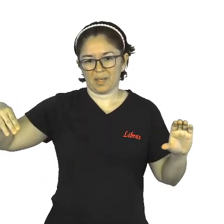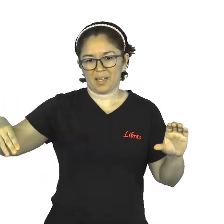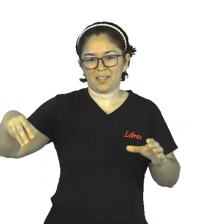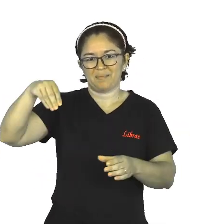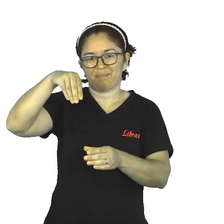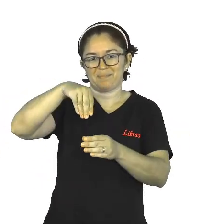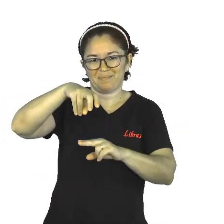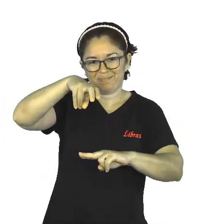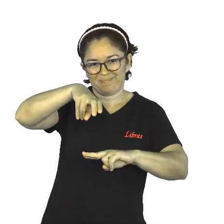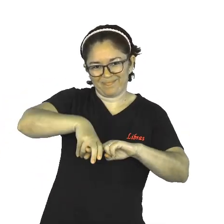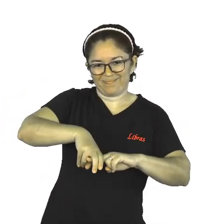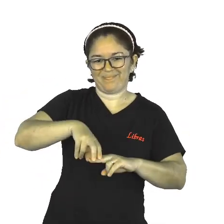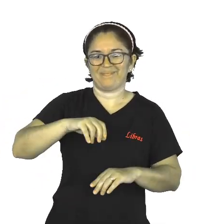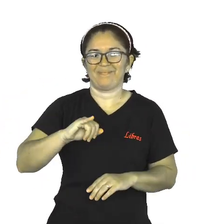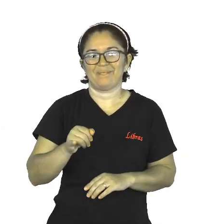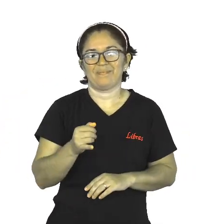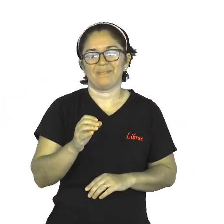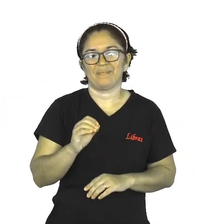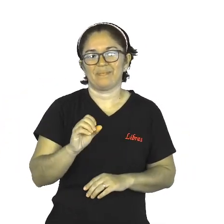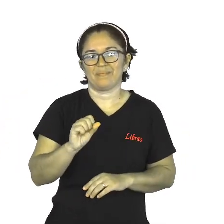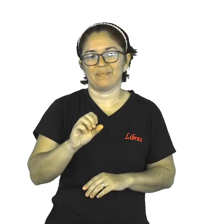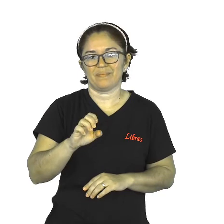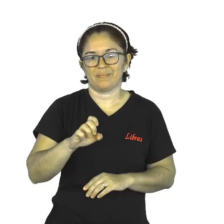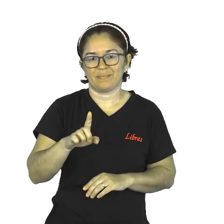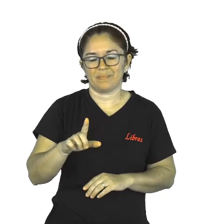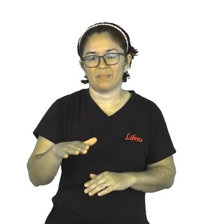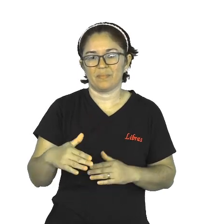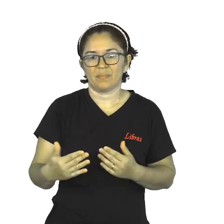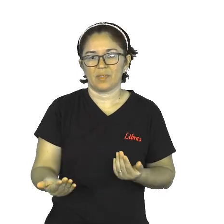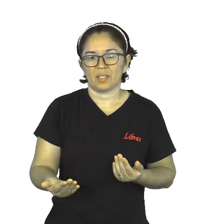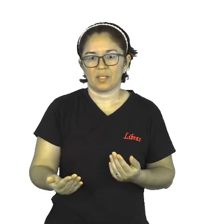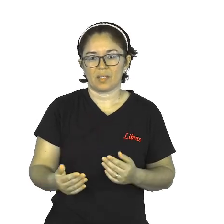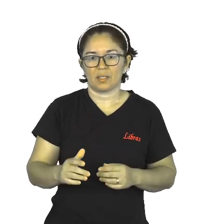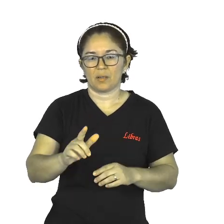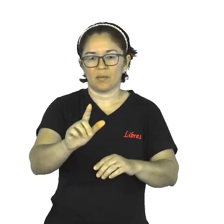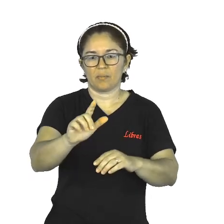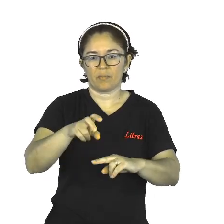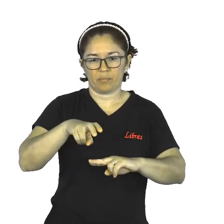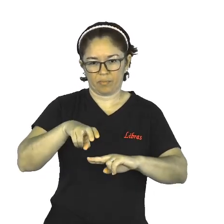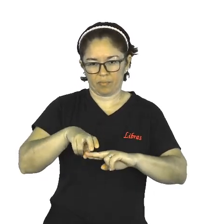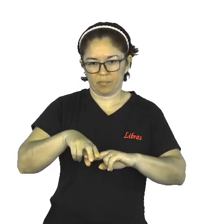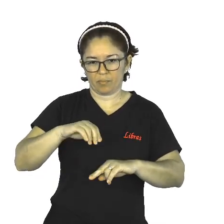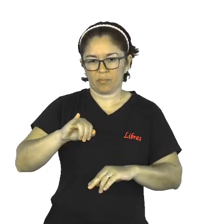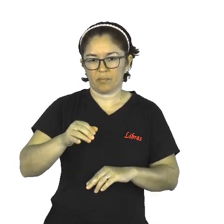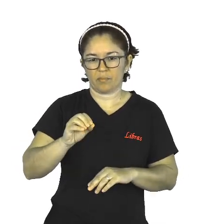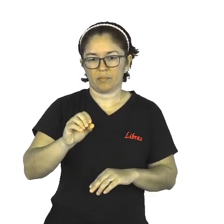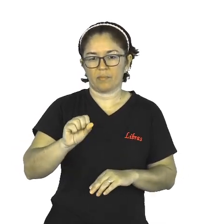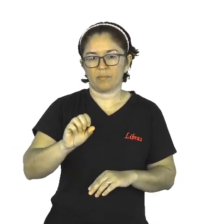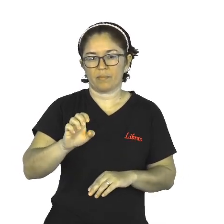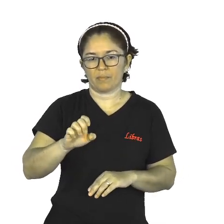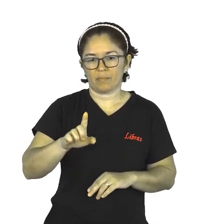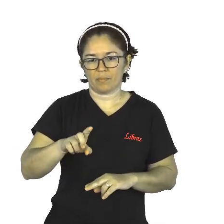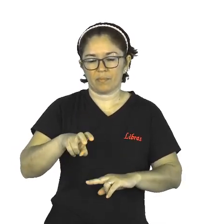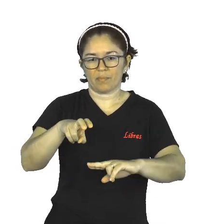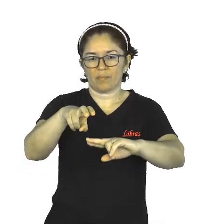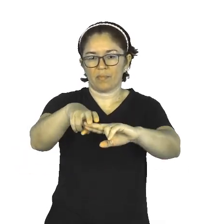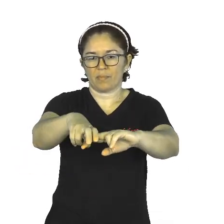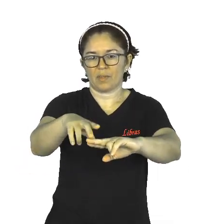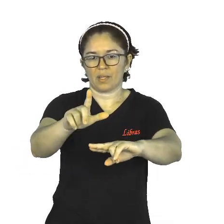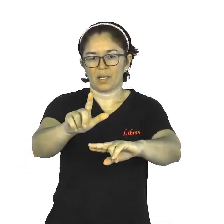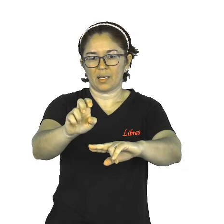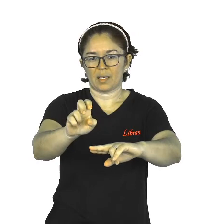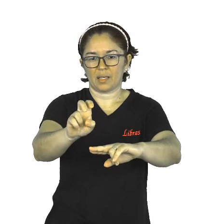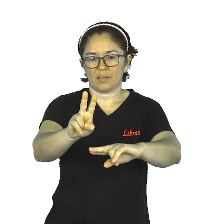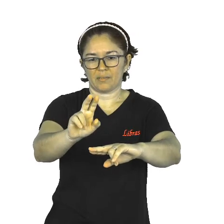recapitulando. O José está atrás do Levi, na frente da Bia, do lado direito do